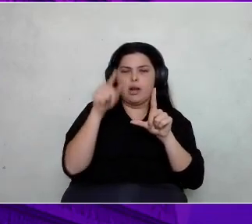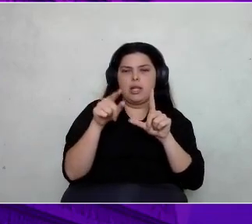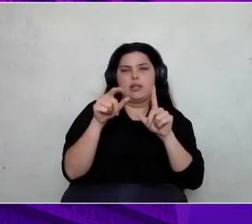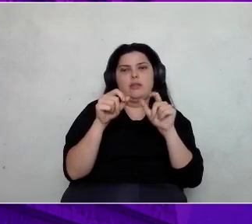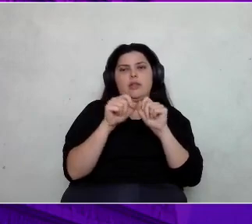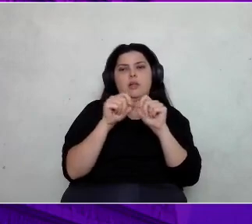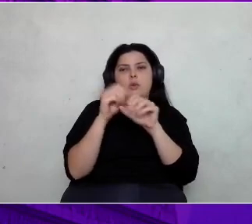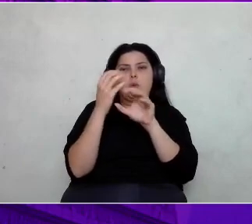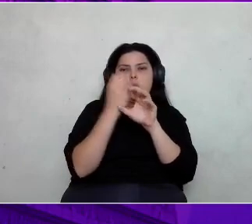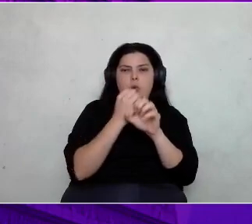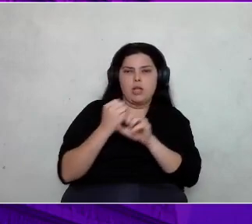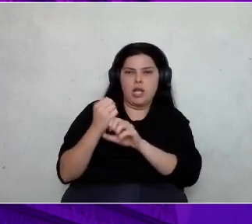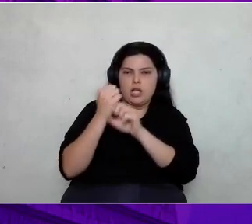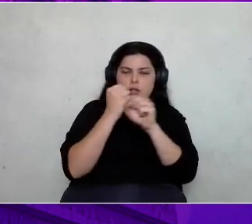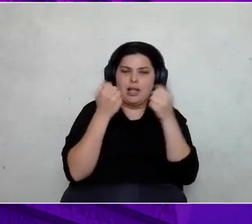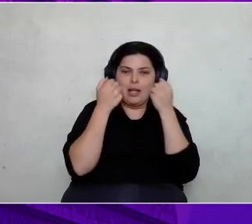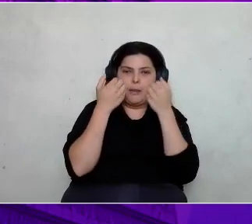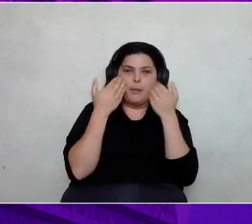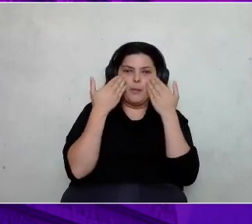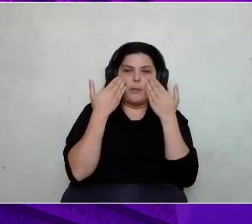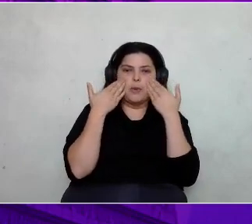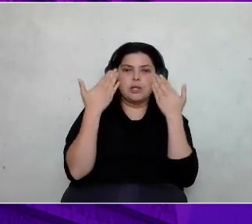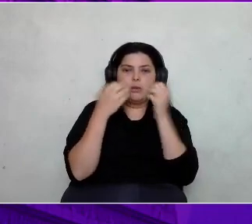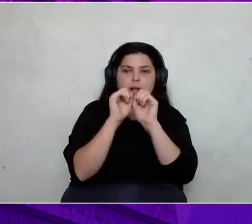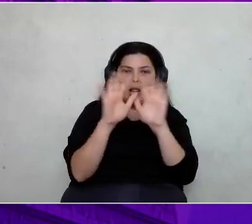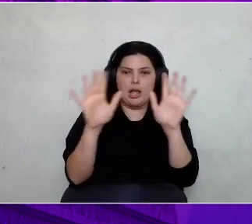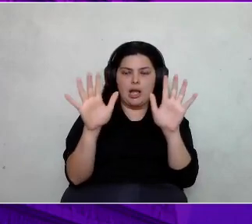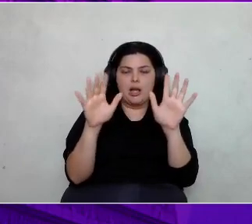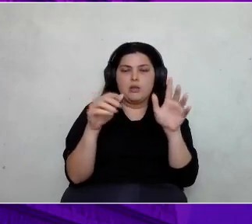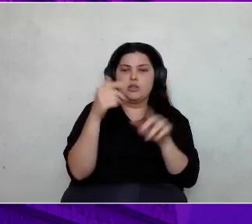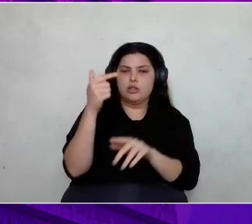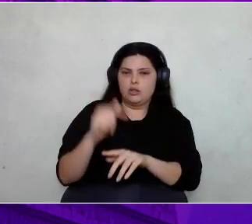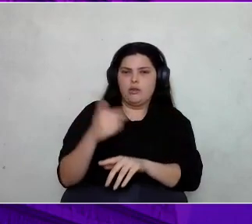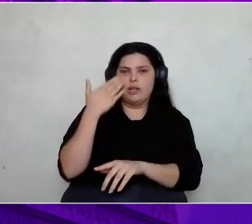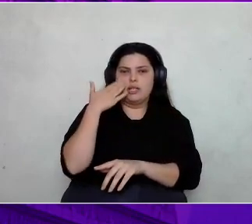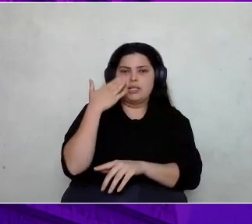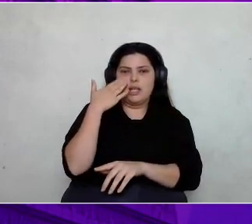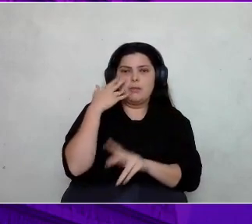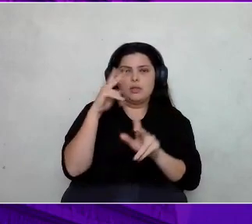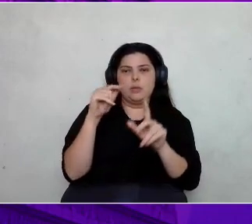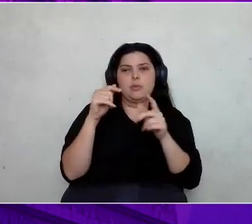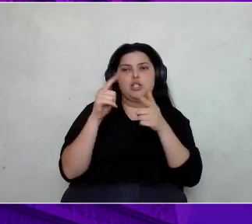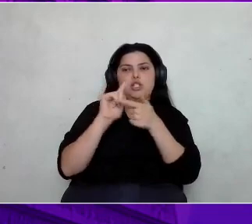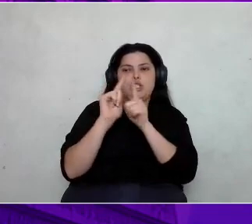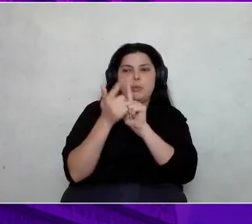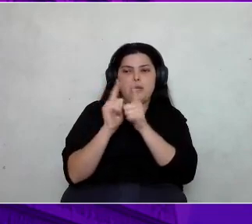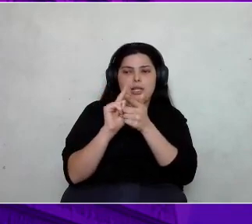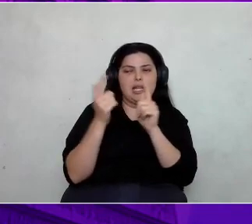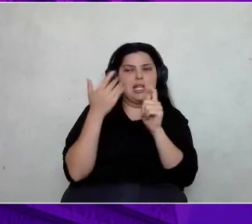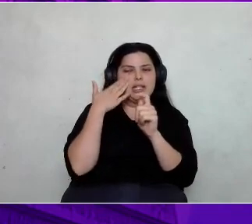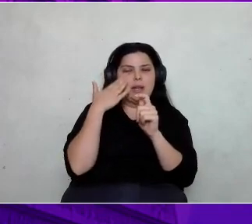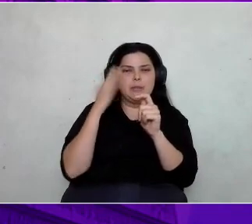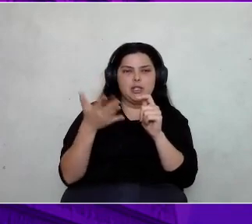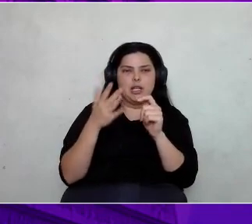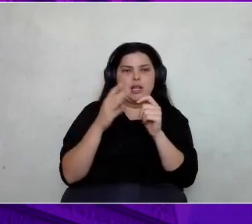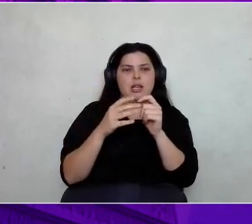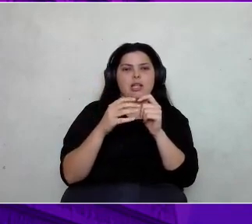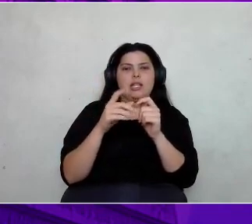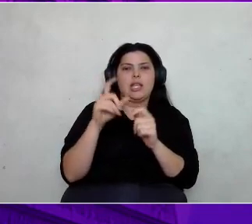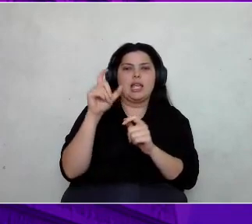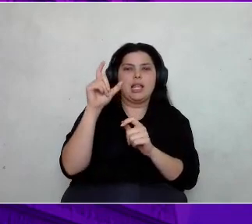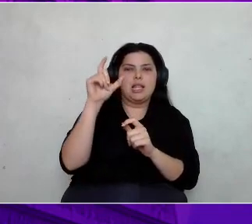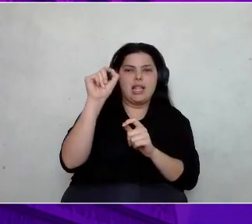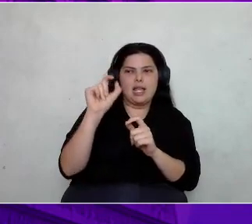está explícito todos eles, né? De novo, vocês sabem um pouquinho de geometria o suficiente para ver que isso é um 10 por 10, então vocês